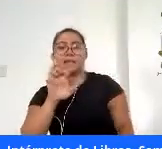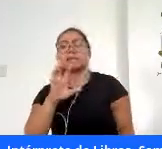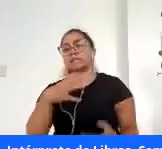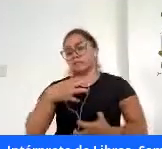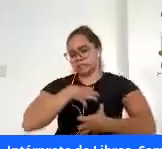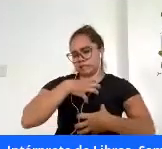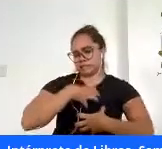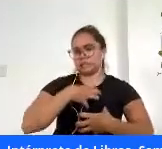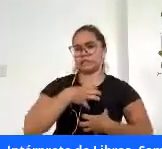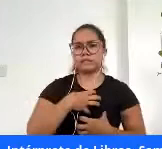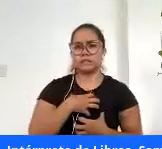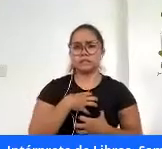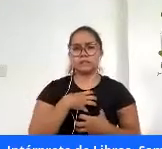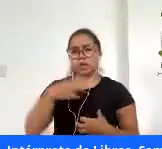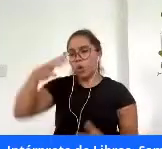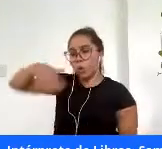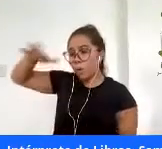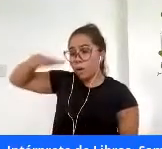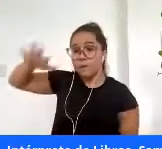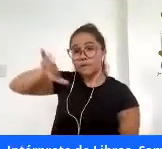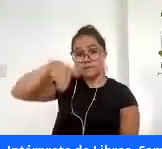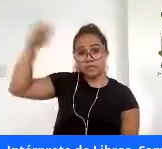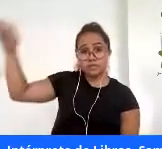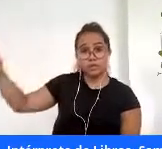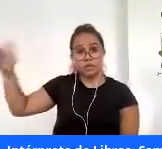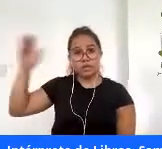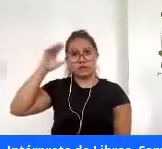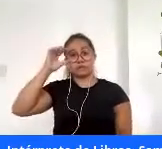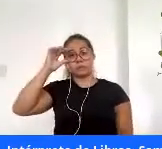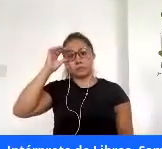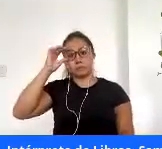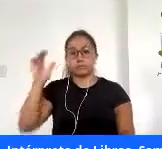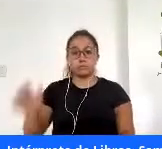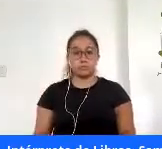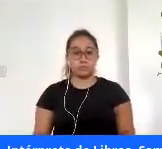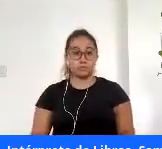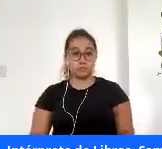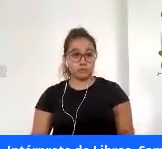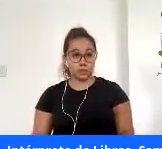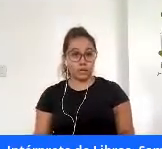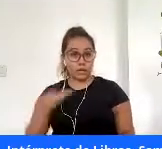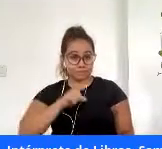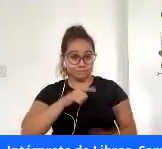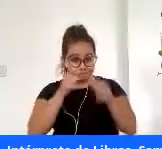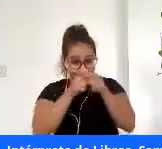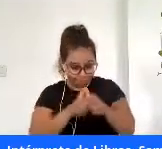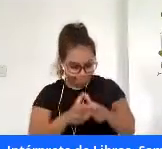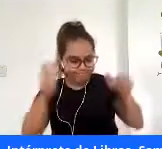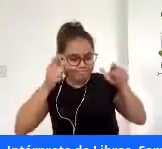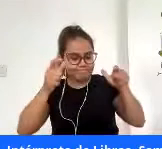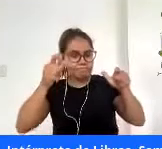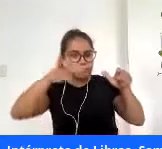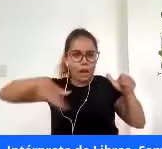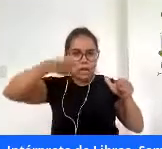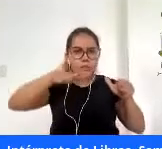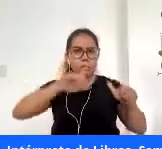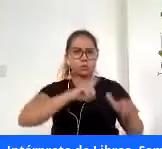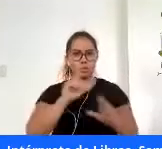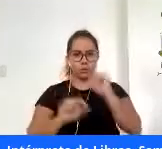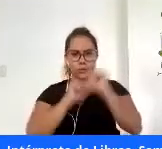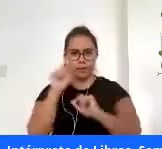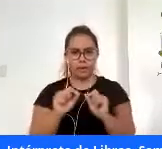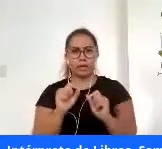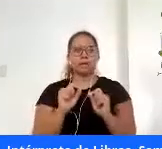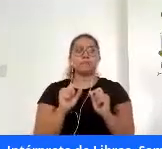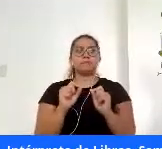interpretar do ambiente externo. Então, amplificando, né, aquela região, nós temos aqui